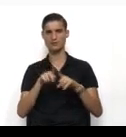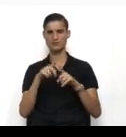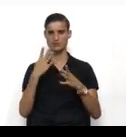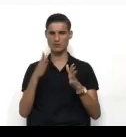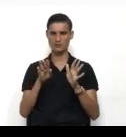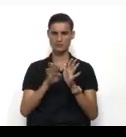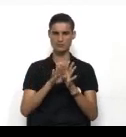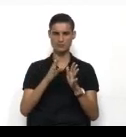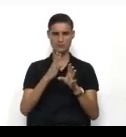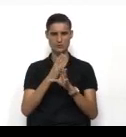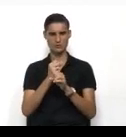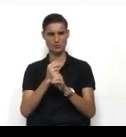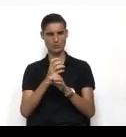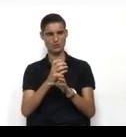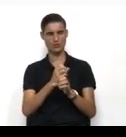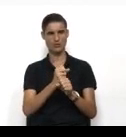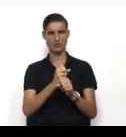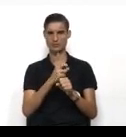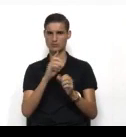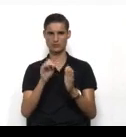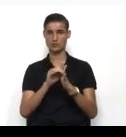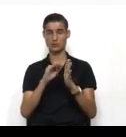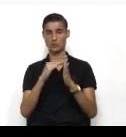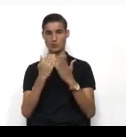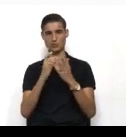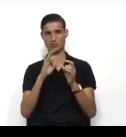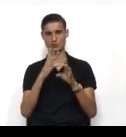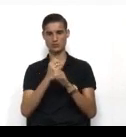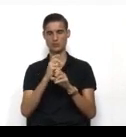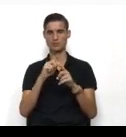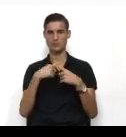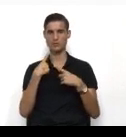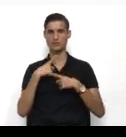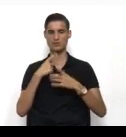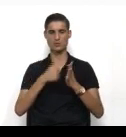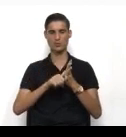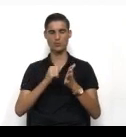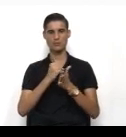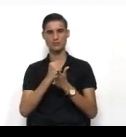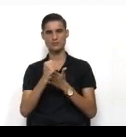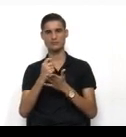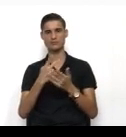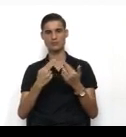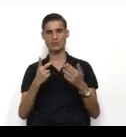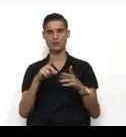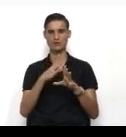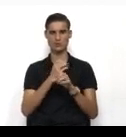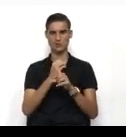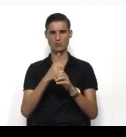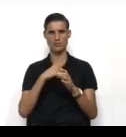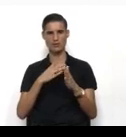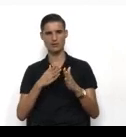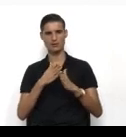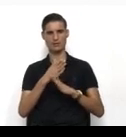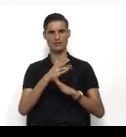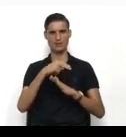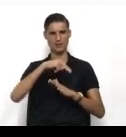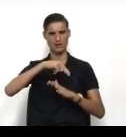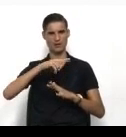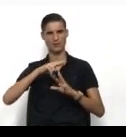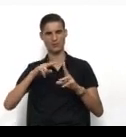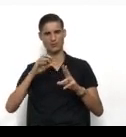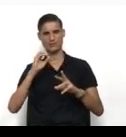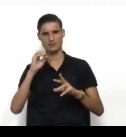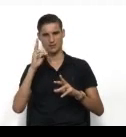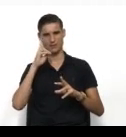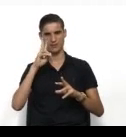chegou lá numa somatória? Eu não vou colocar toda aqui, tá? Que a gente usou na Câmara de Documentos. Da somatória, quando tende ao infinito, de n igual